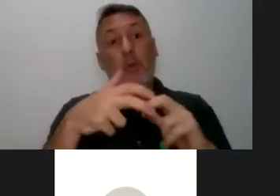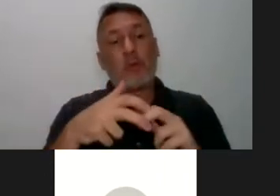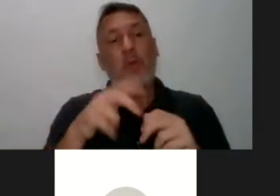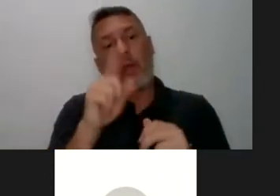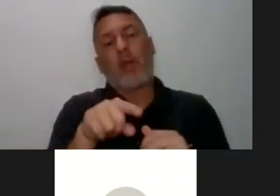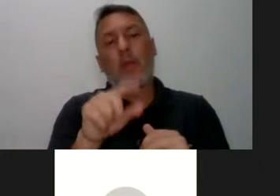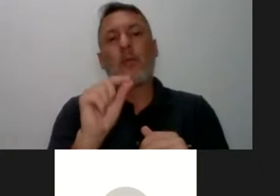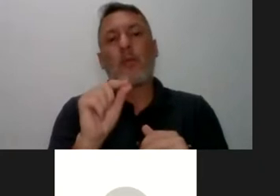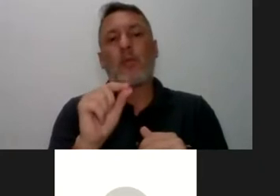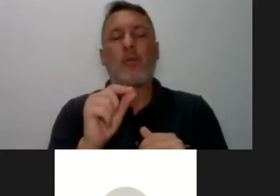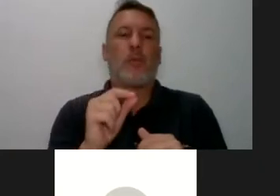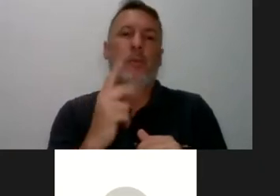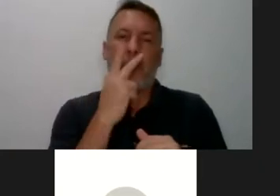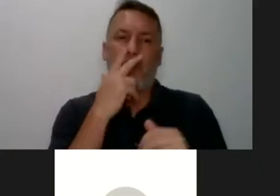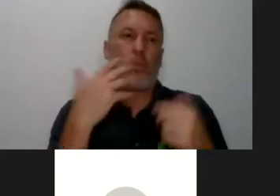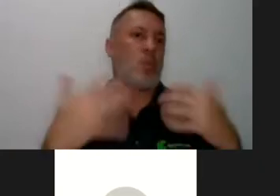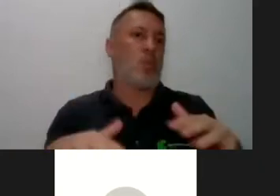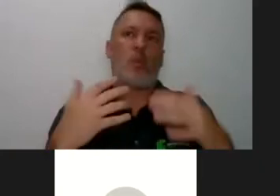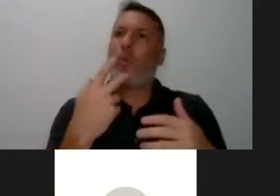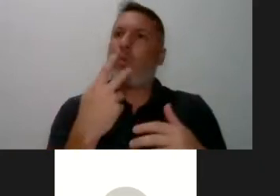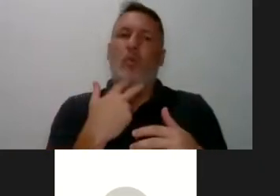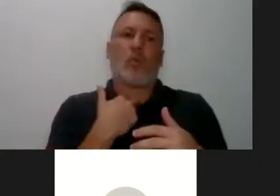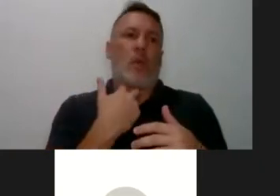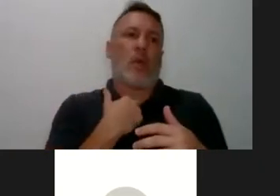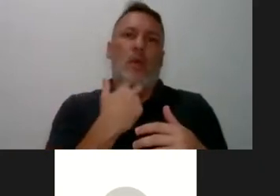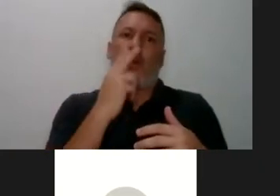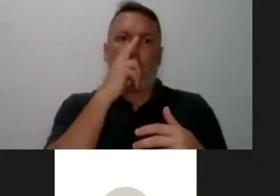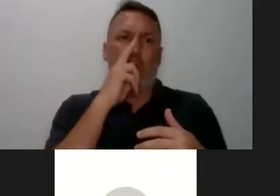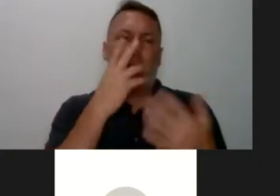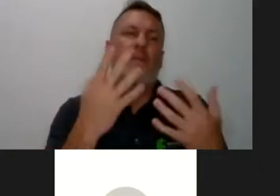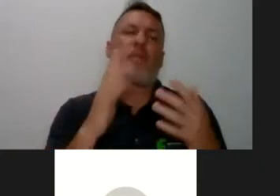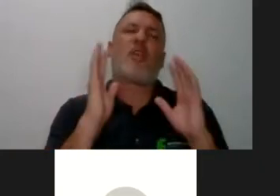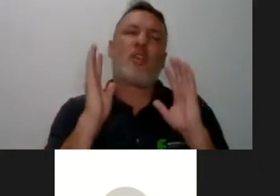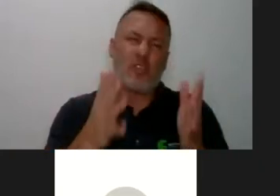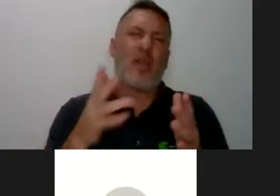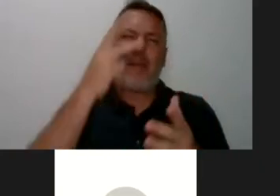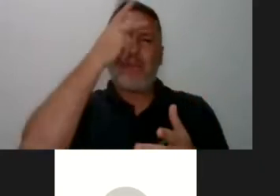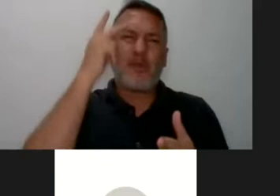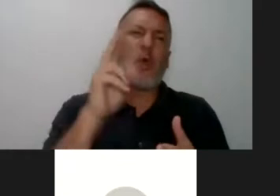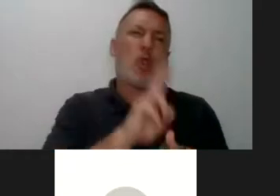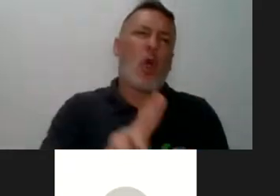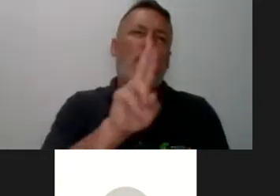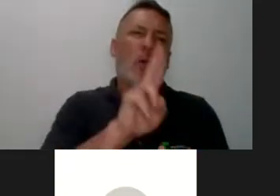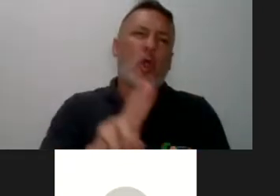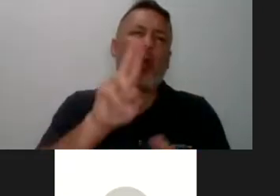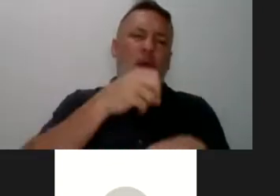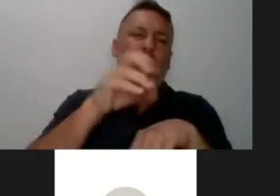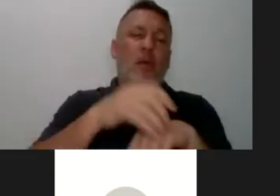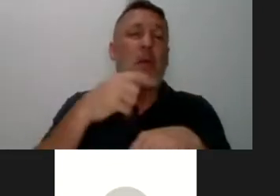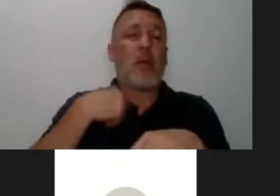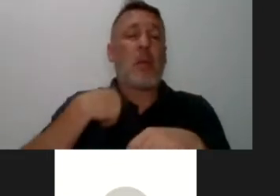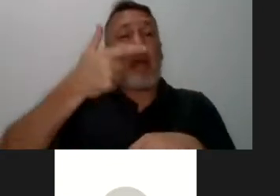é um tamanho absurdo. Né? E aqui já foram falados muitos nomes, já foram citados, não vou